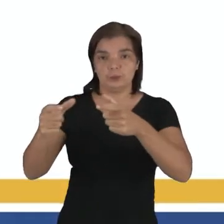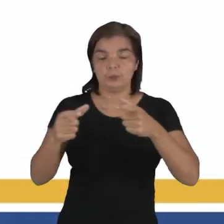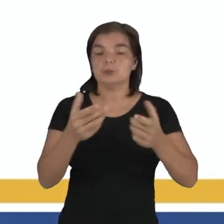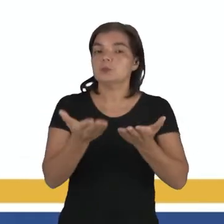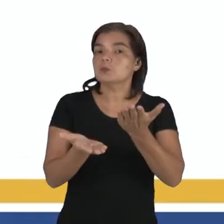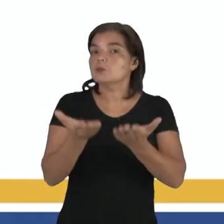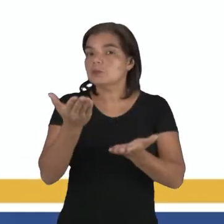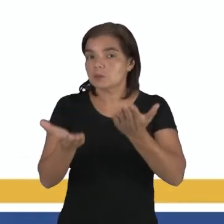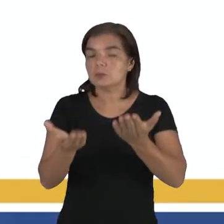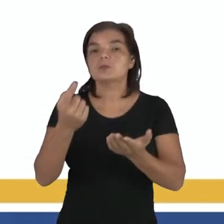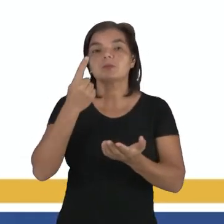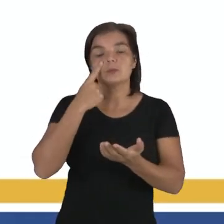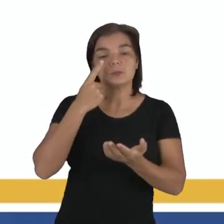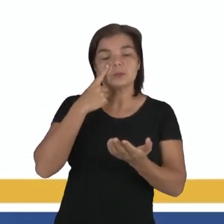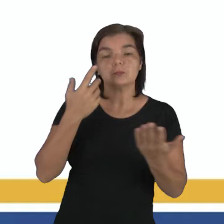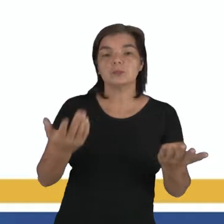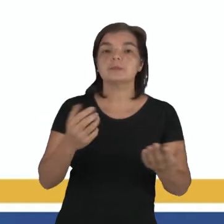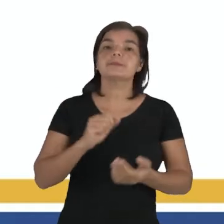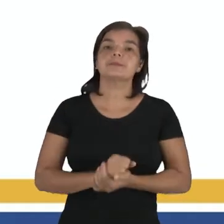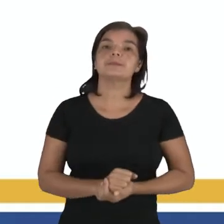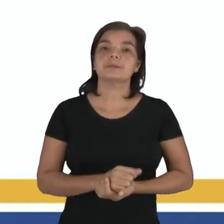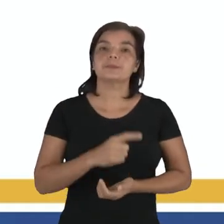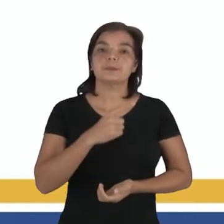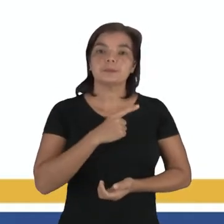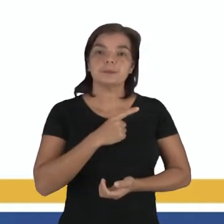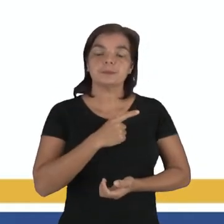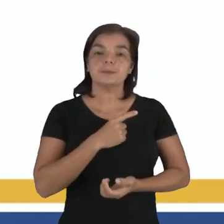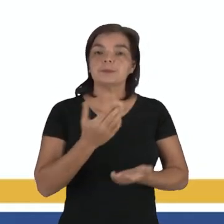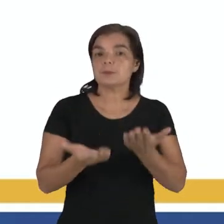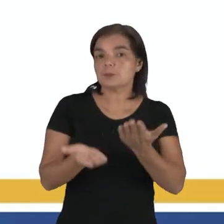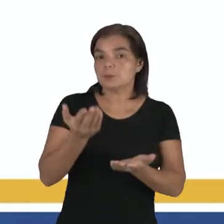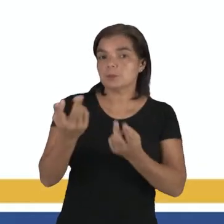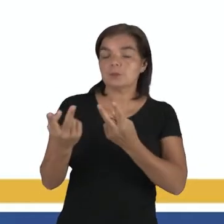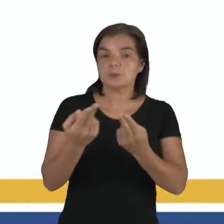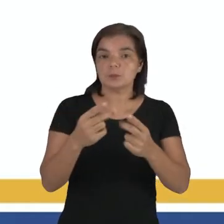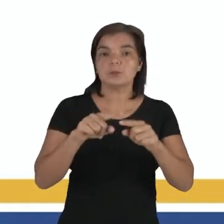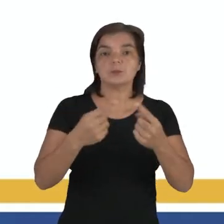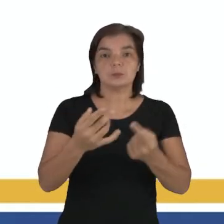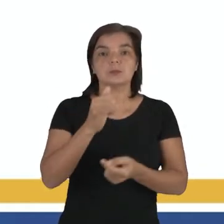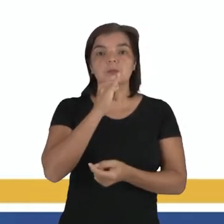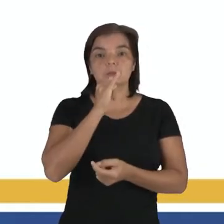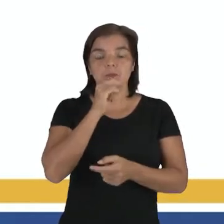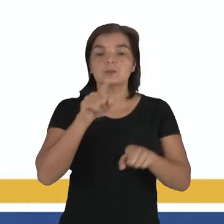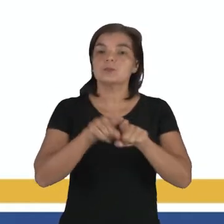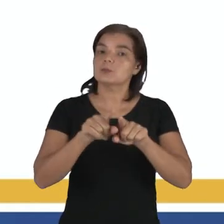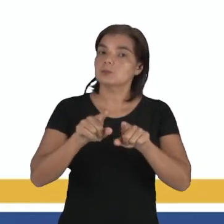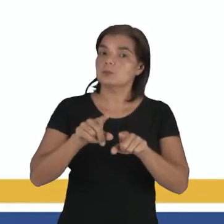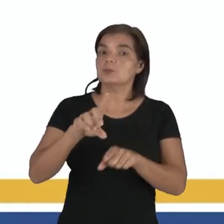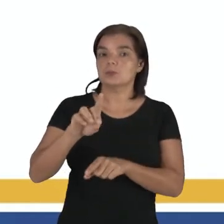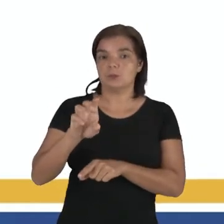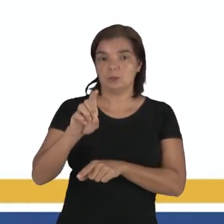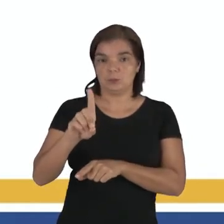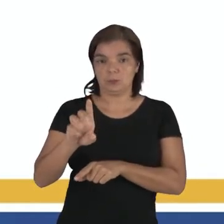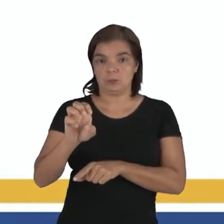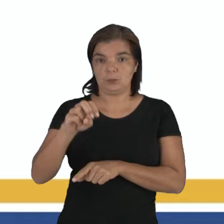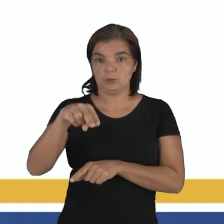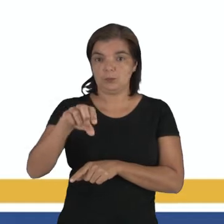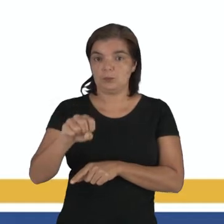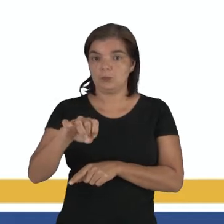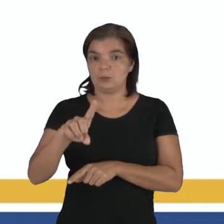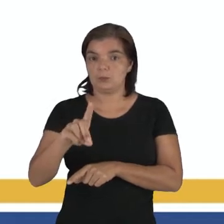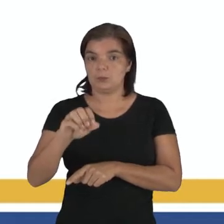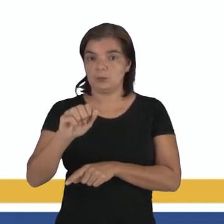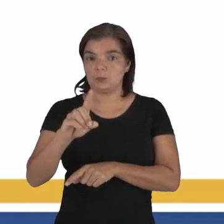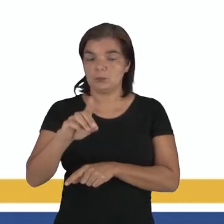num volume. Aí você sabe que corpos podem ter o mesmo volume, mas, por exemplo, ter densidade diferente. Isso vai ter a ver com a distribuição